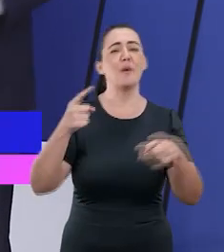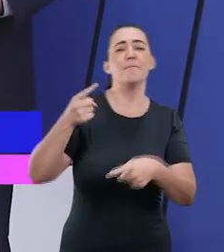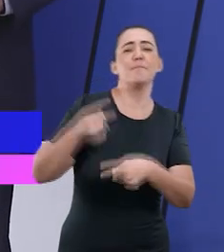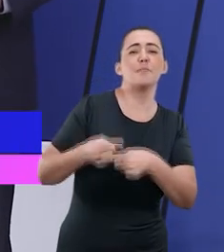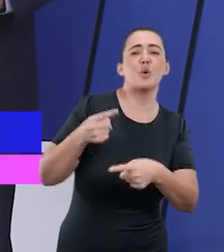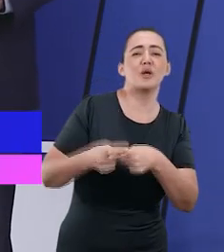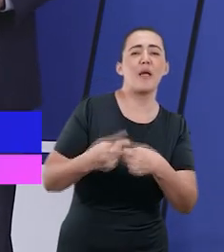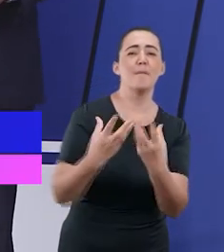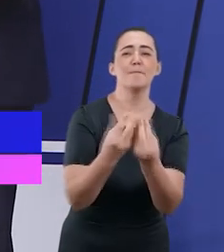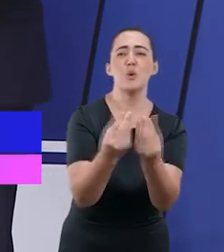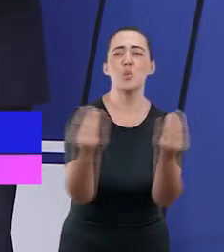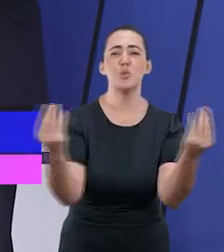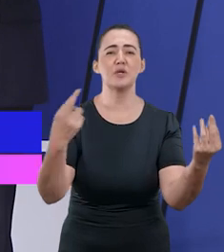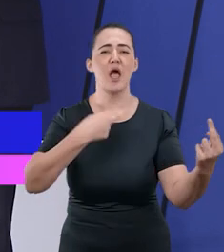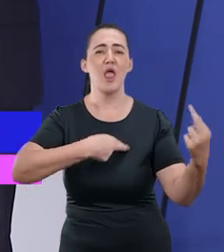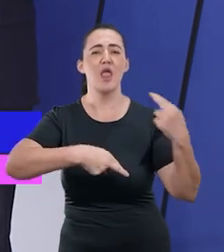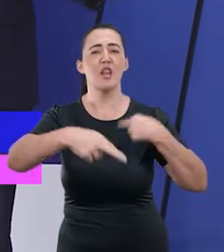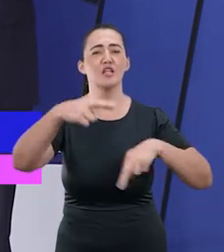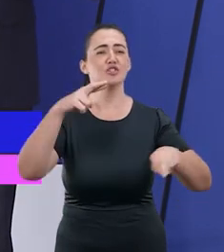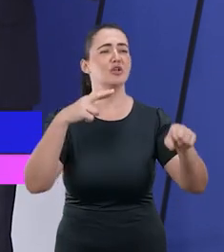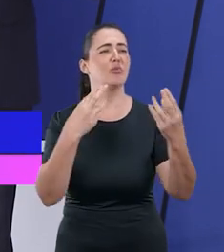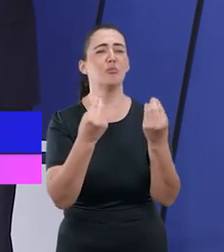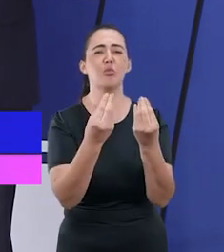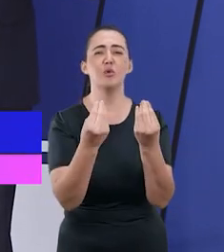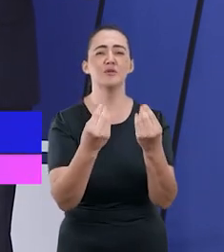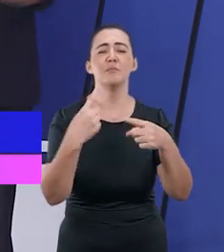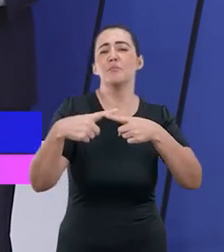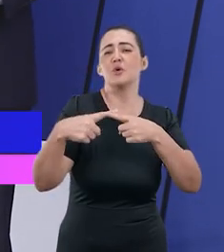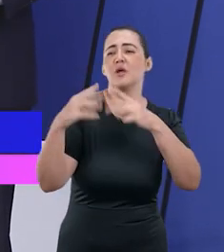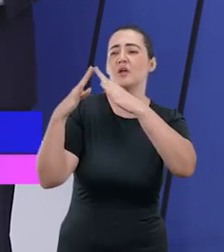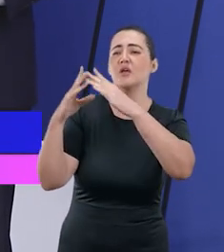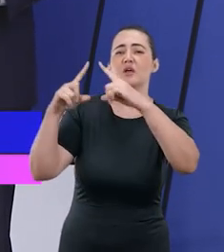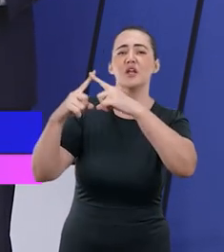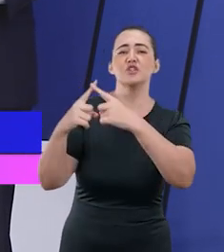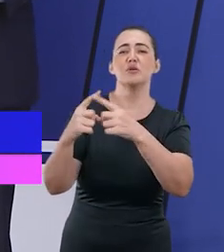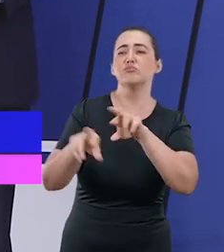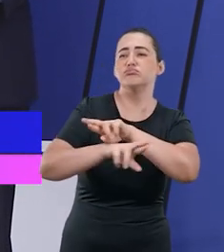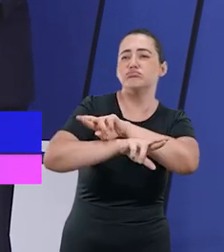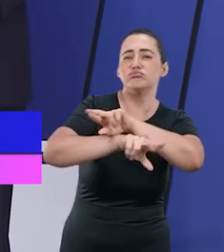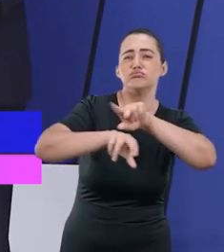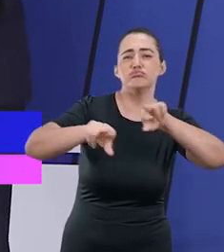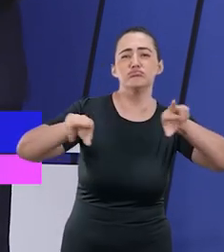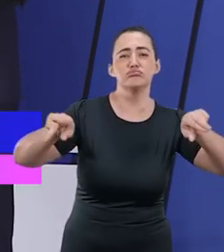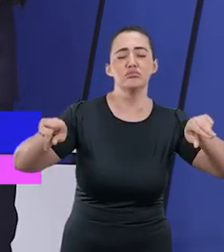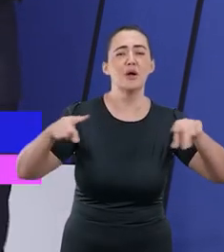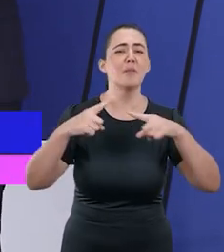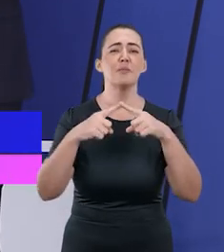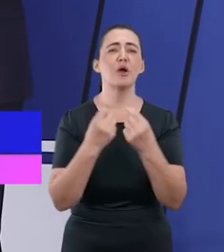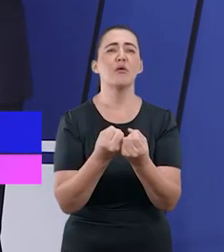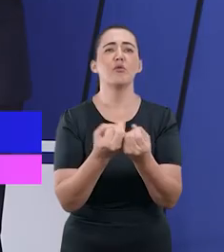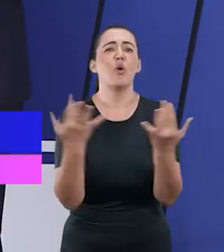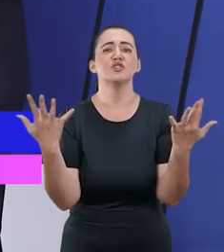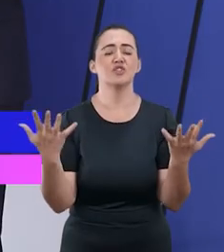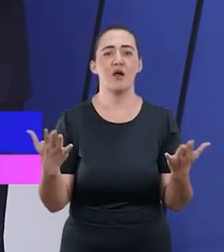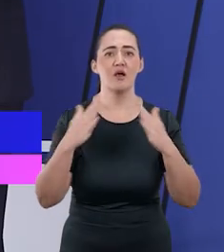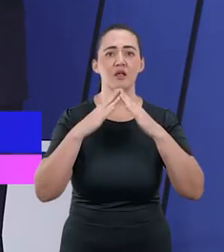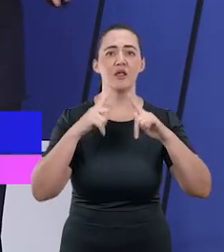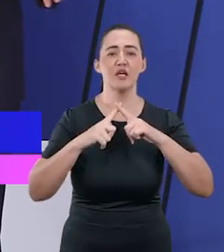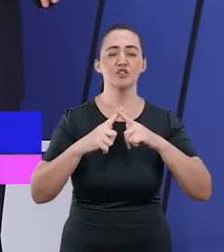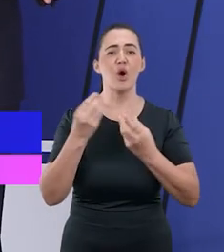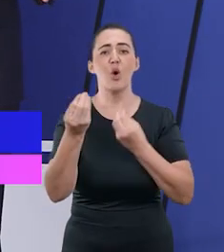tantas religiões? Por que existem tantas igrejas? Como é que eu posso saber, ou de que maneira eu posso